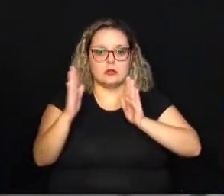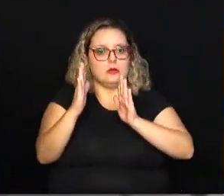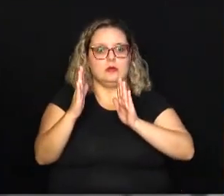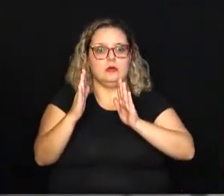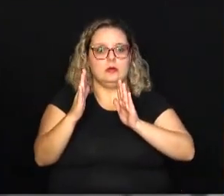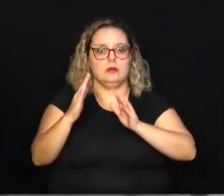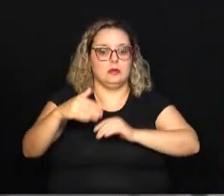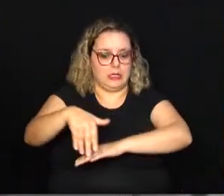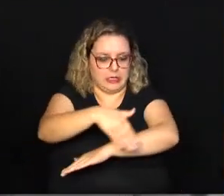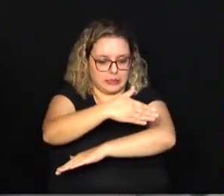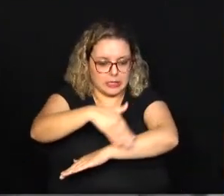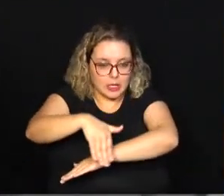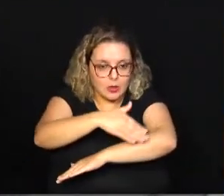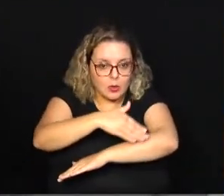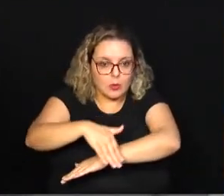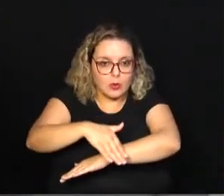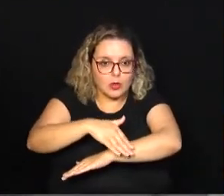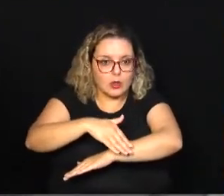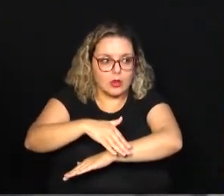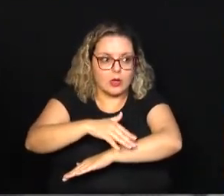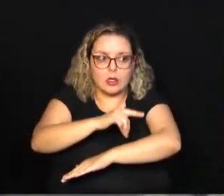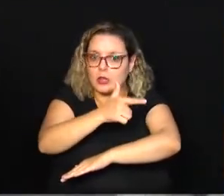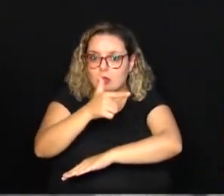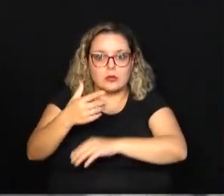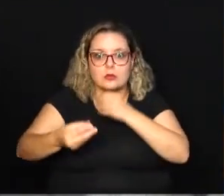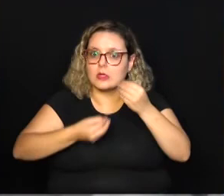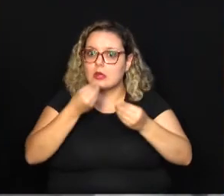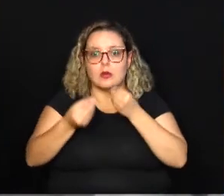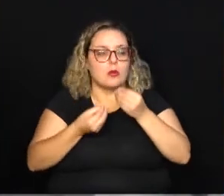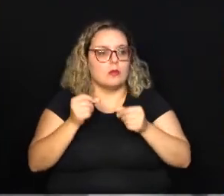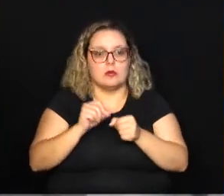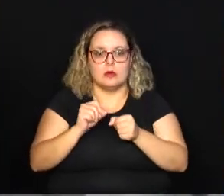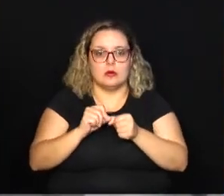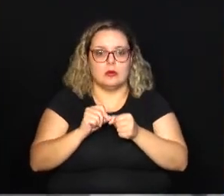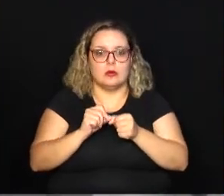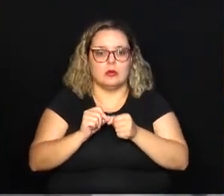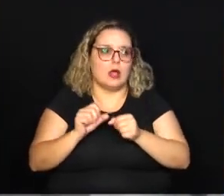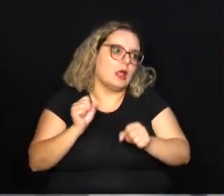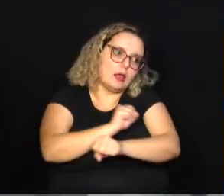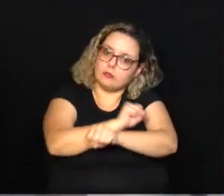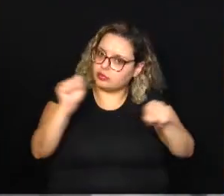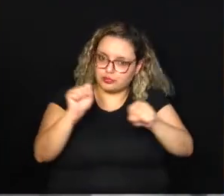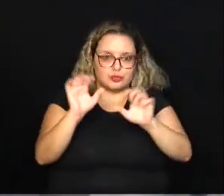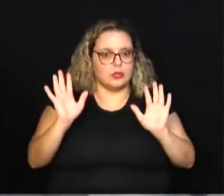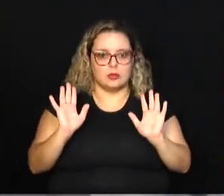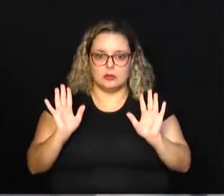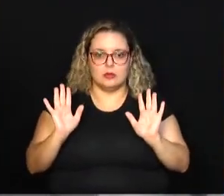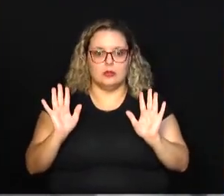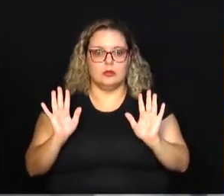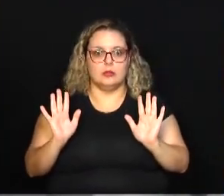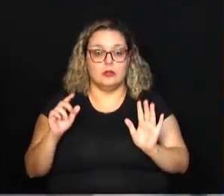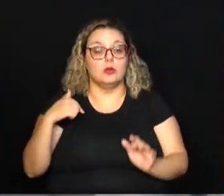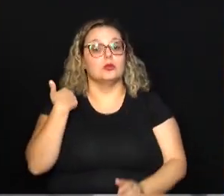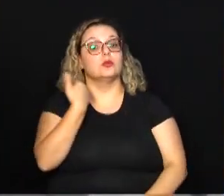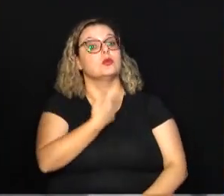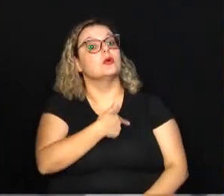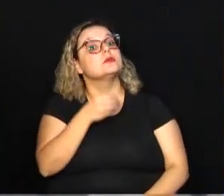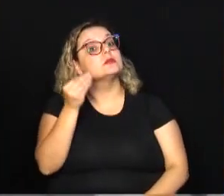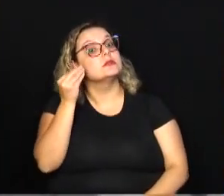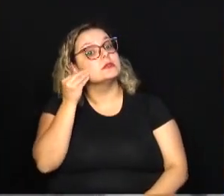na rua e não tenha o que fazer com ele. Aí é o caos total. Então, nós estamos tentando